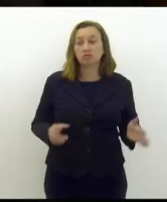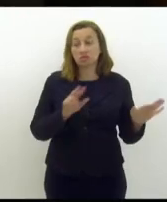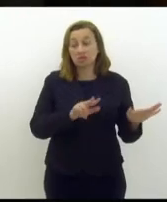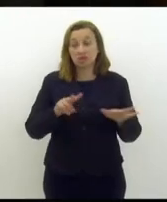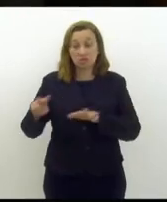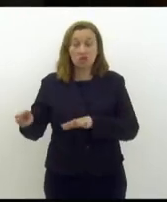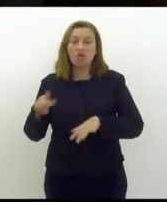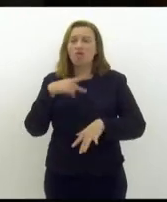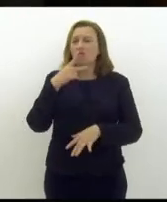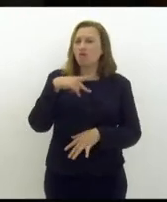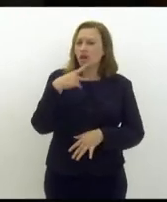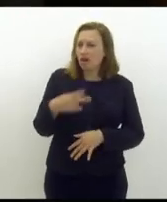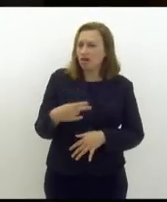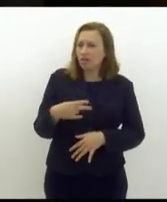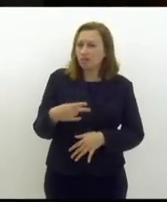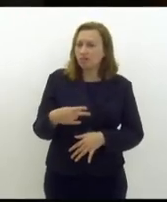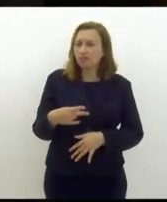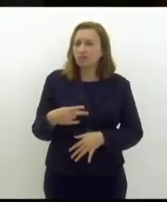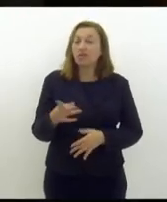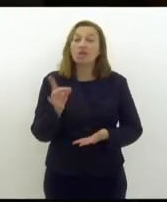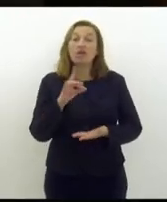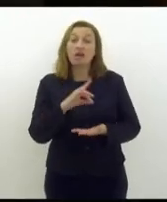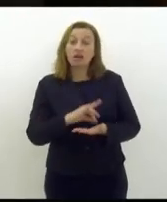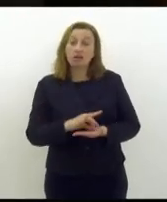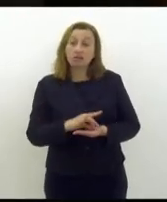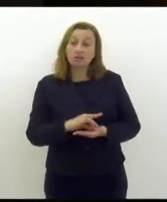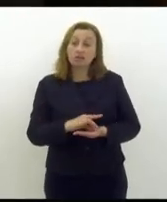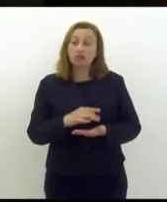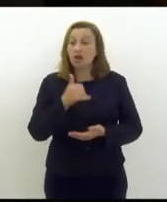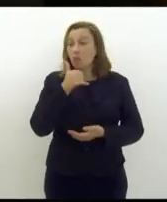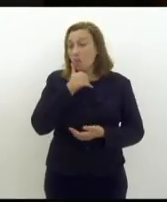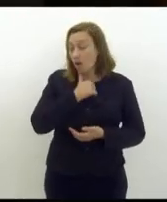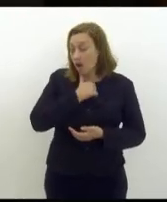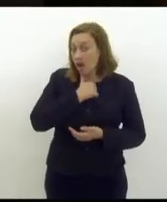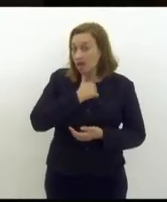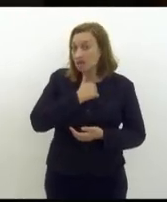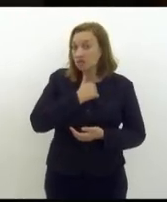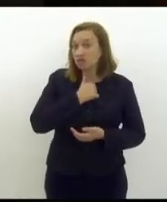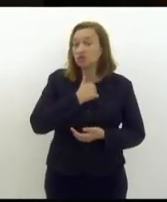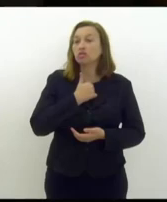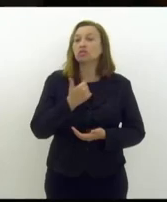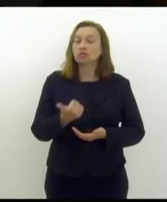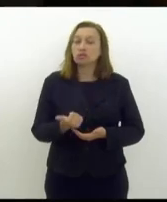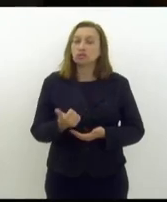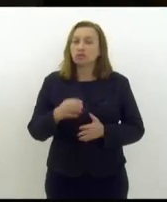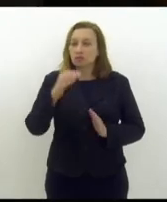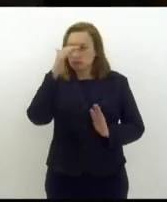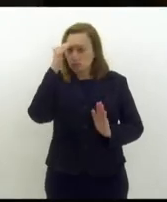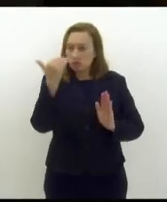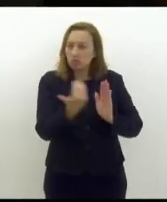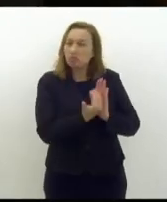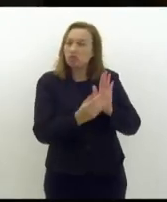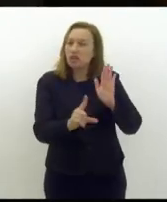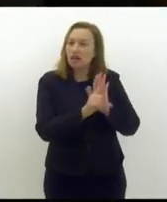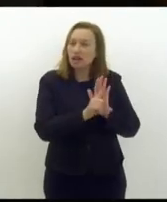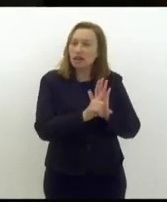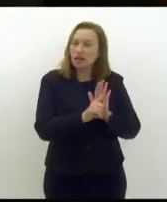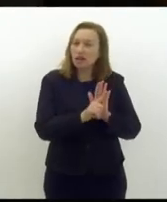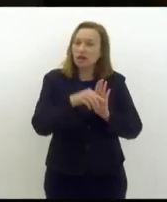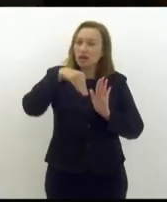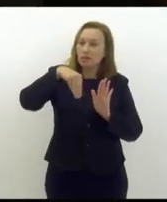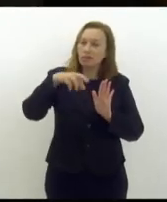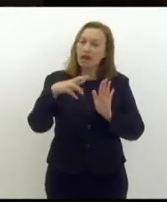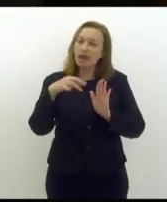falando com ela sobre a realidade das mulheres e do cumprimento da Lei Maria da Penha uma das coisas